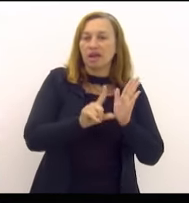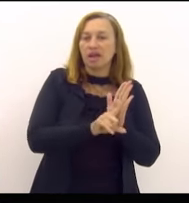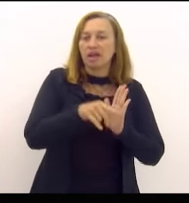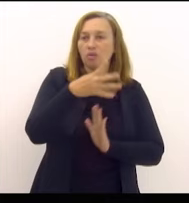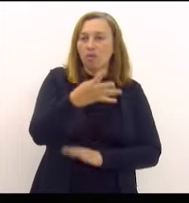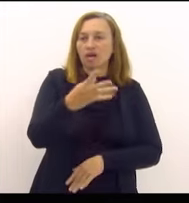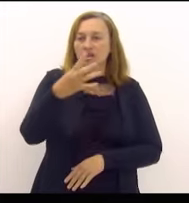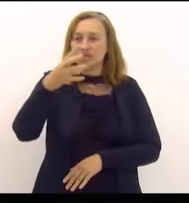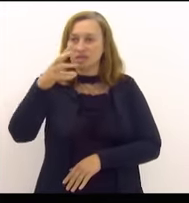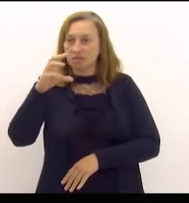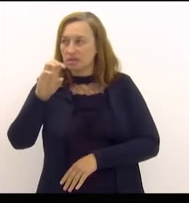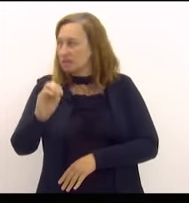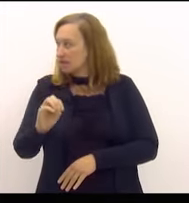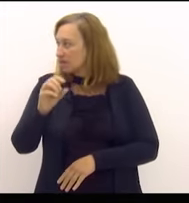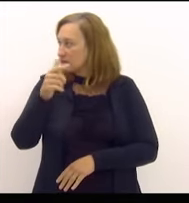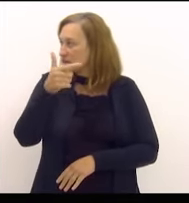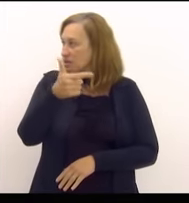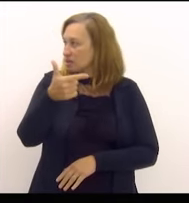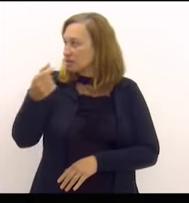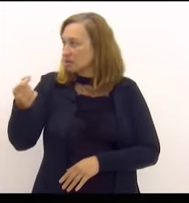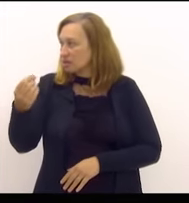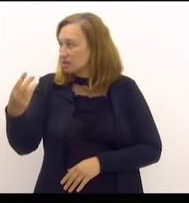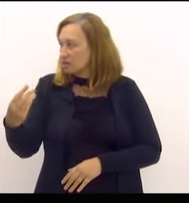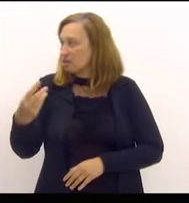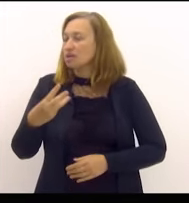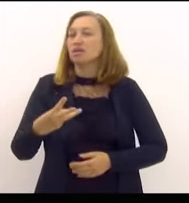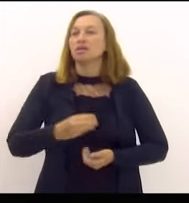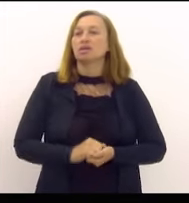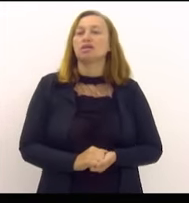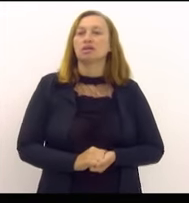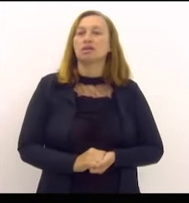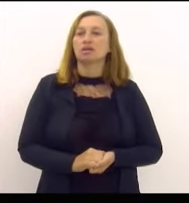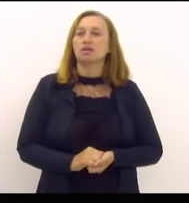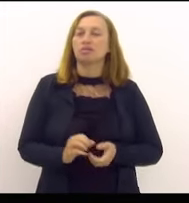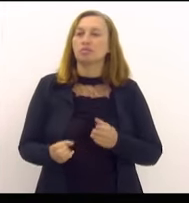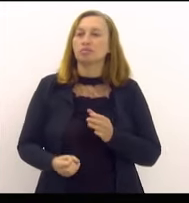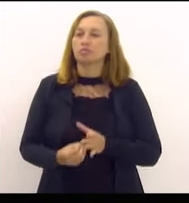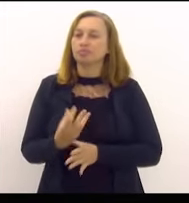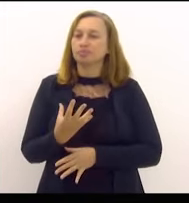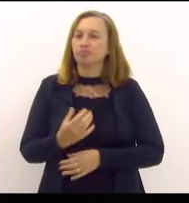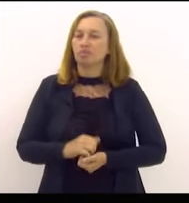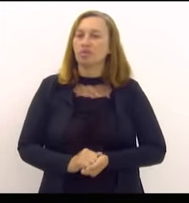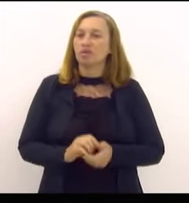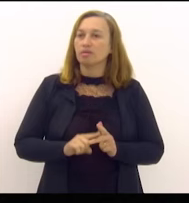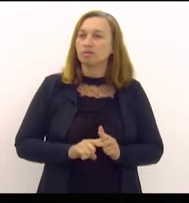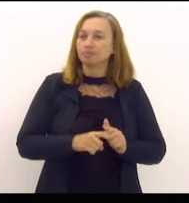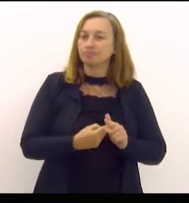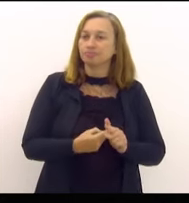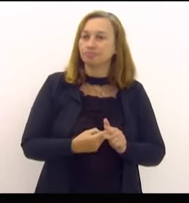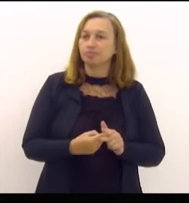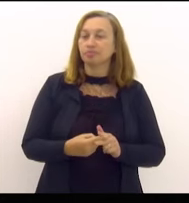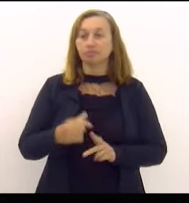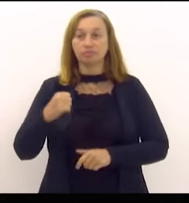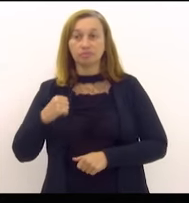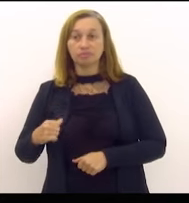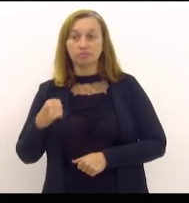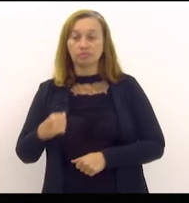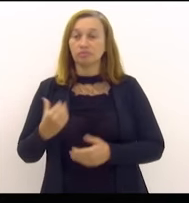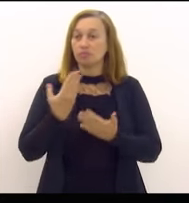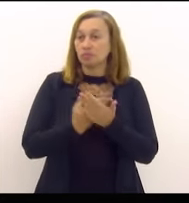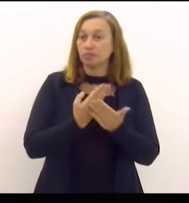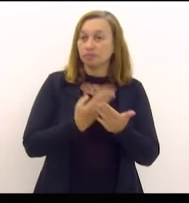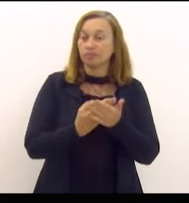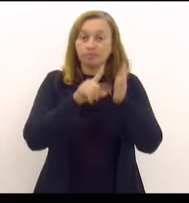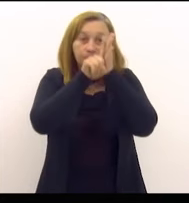430/2023, visando estimular o governo a promover esse reajuste de bolsas de estudo e pesquisa